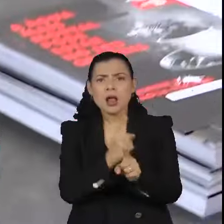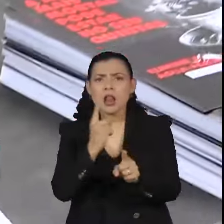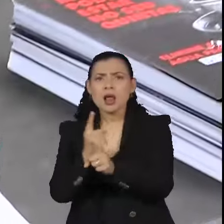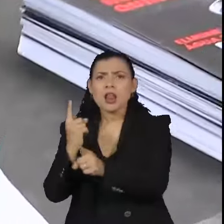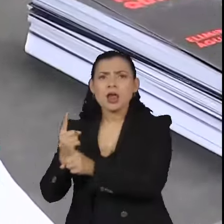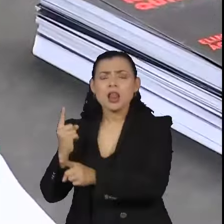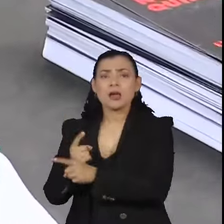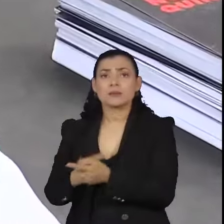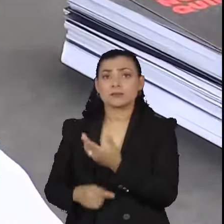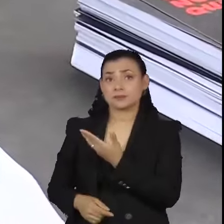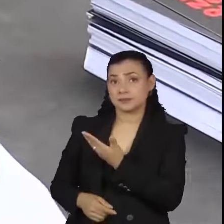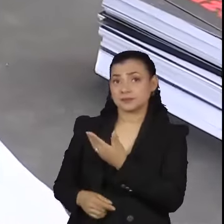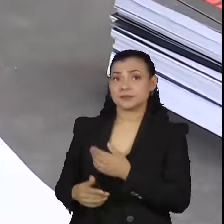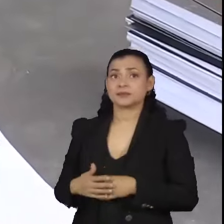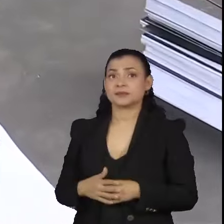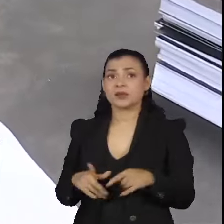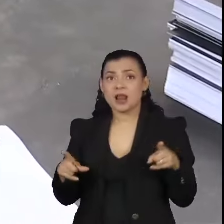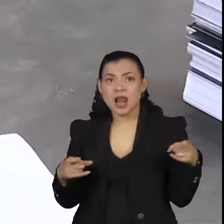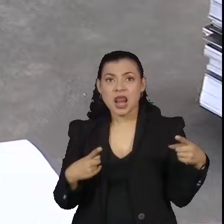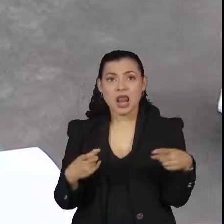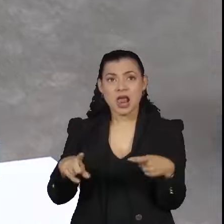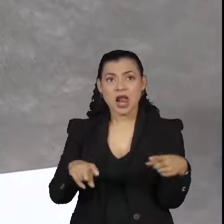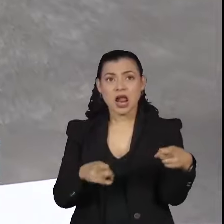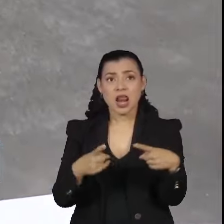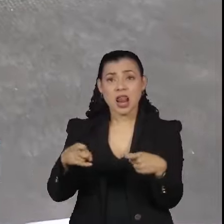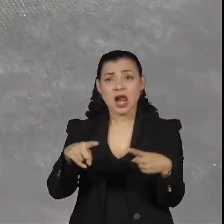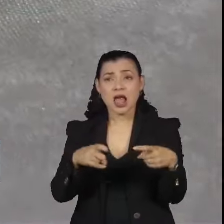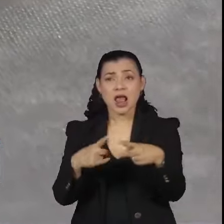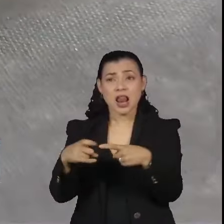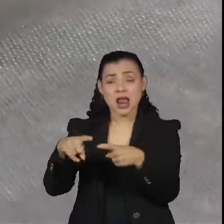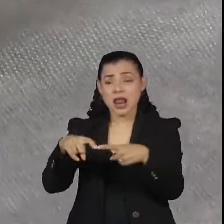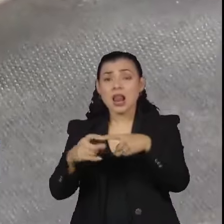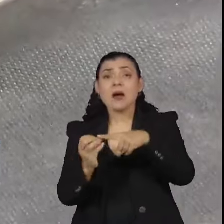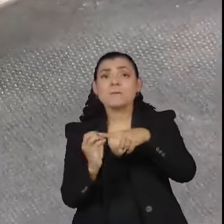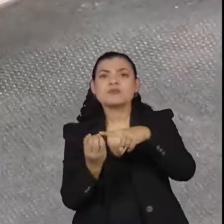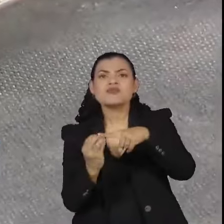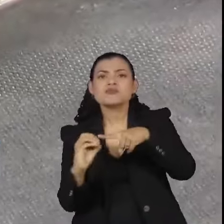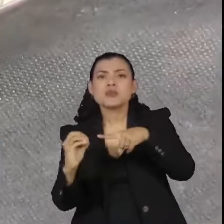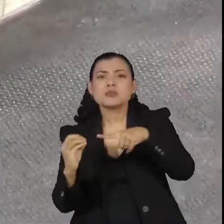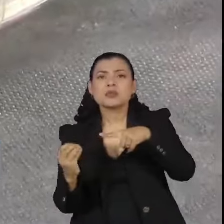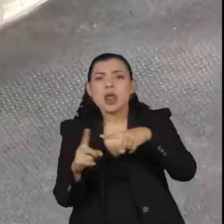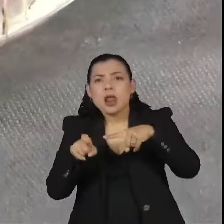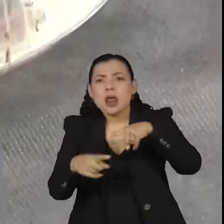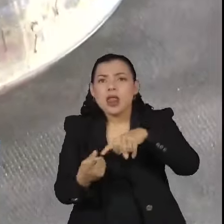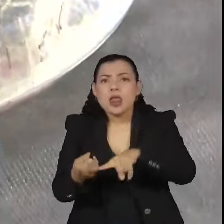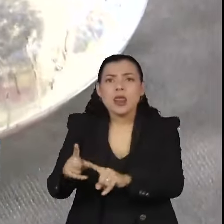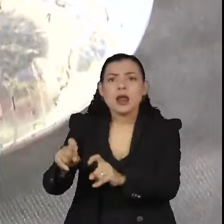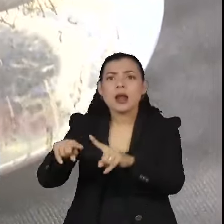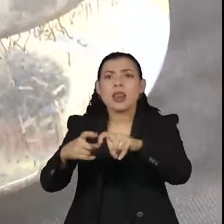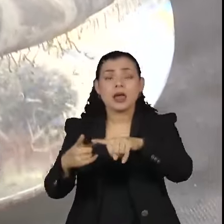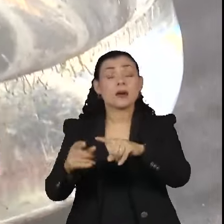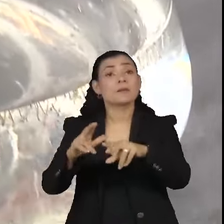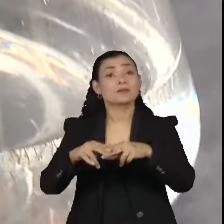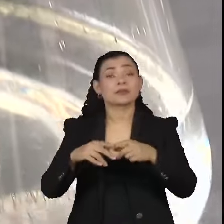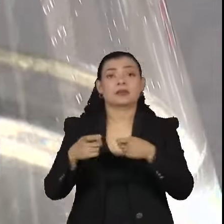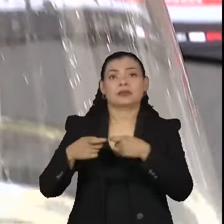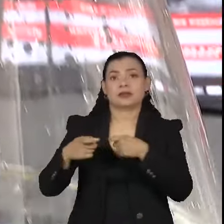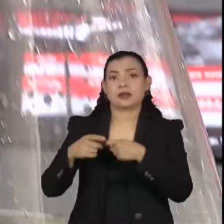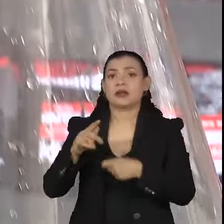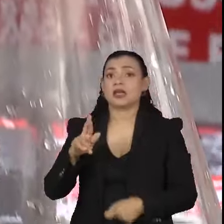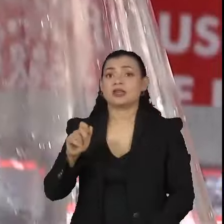só, como as larvas se desenvolvem em pontos de água parada. A doutora Regiane de Paula, que é